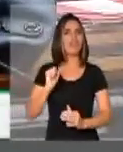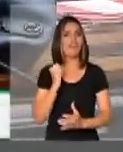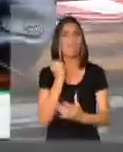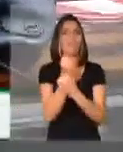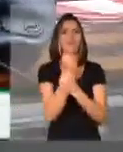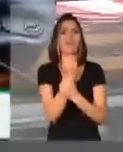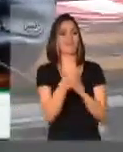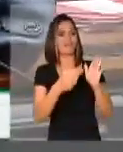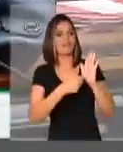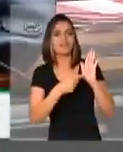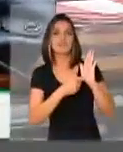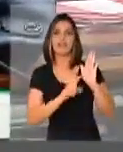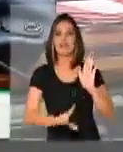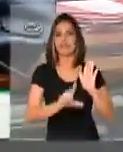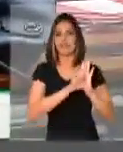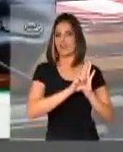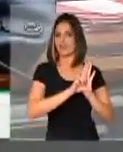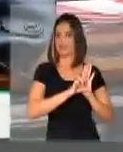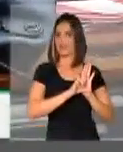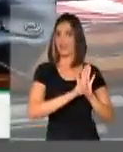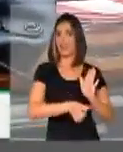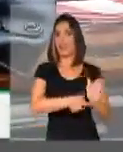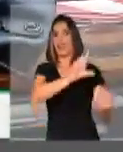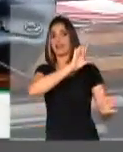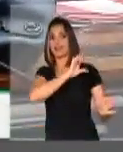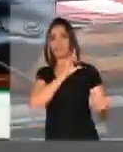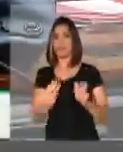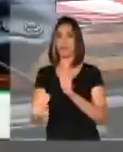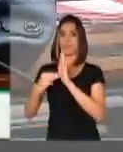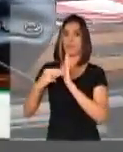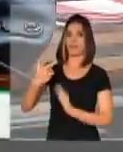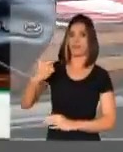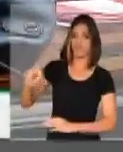a égide da legislação